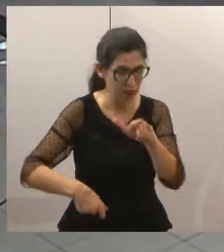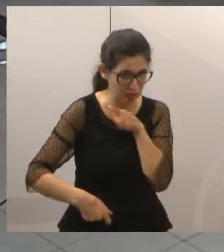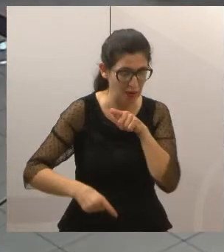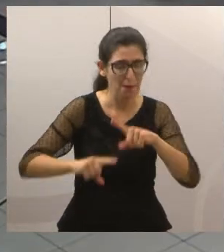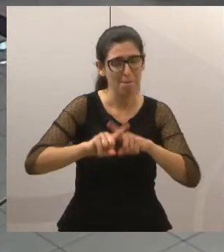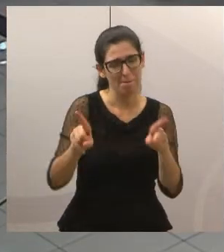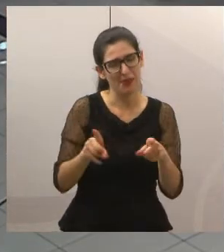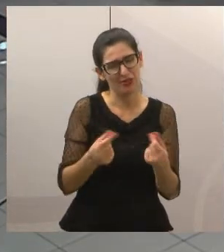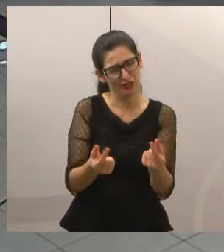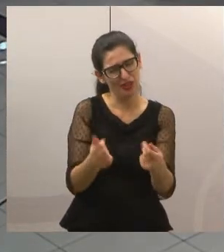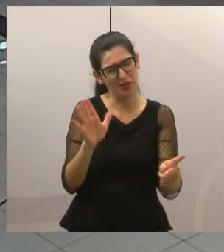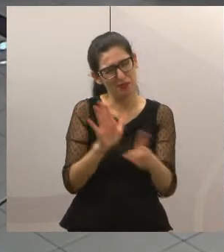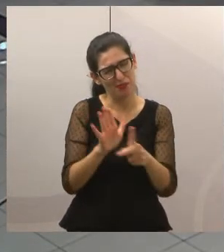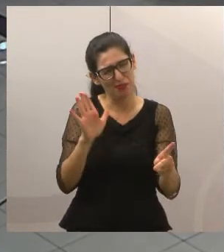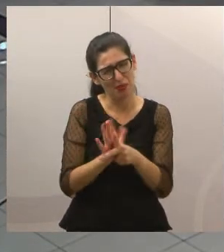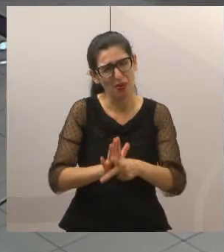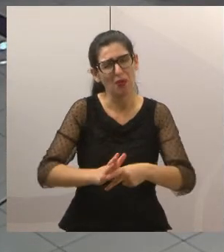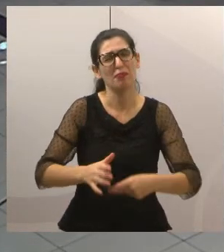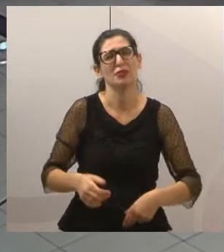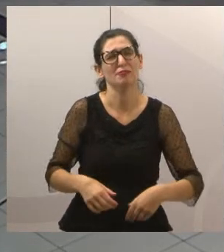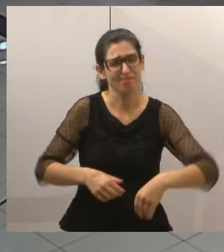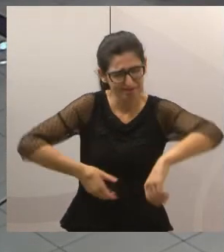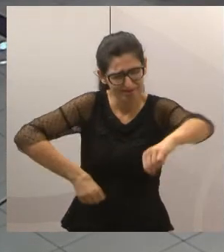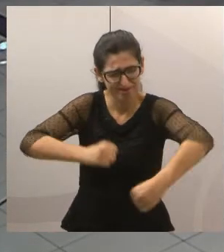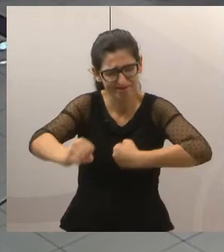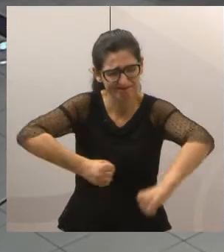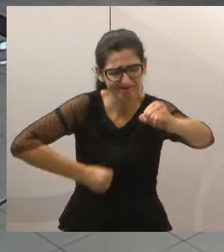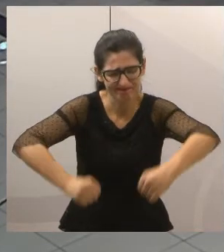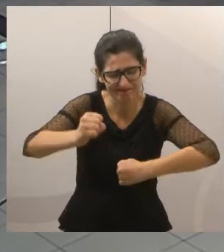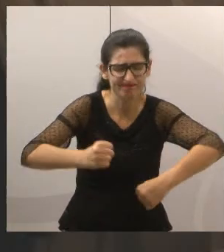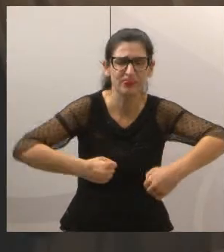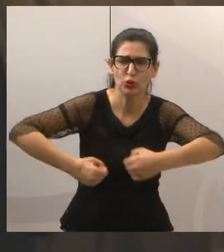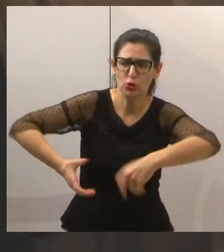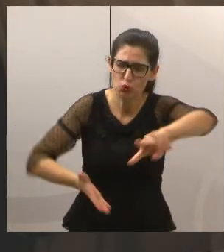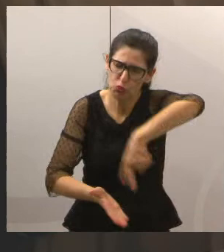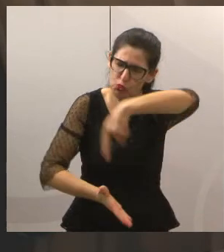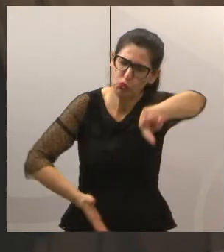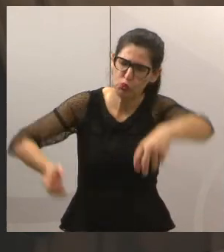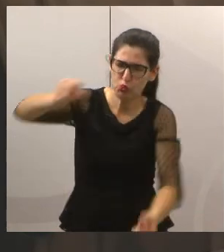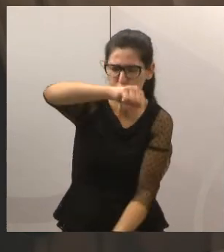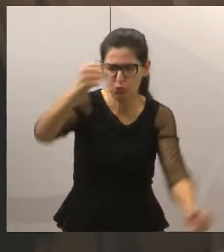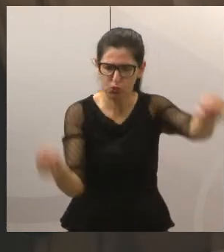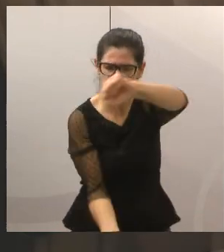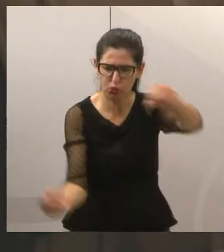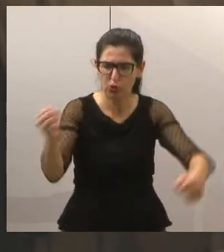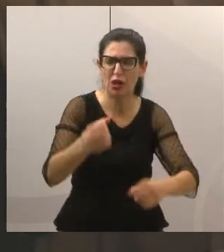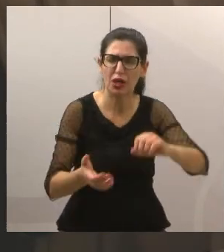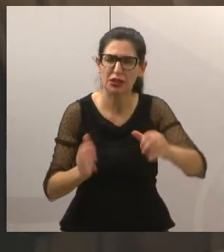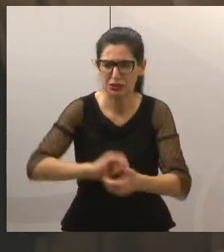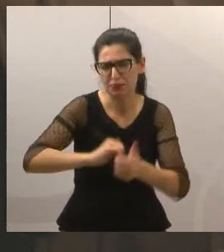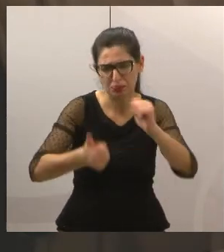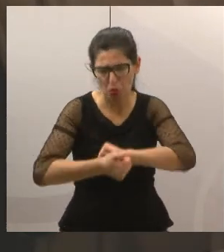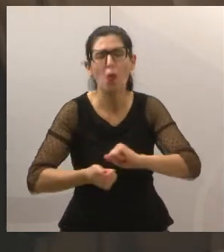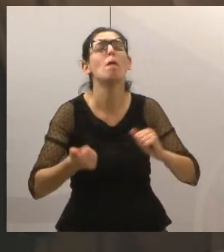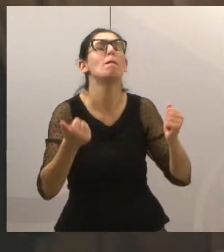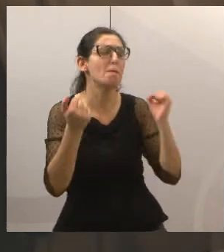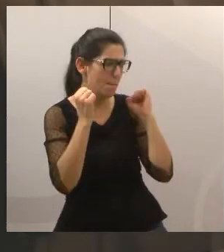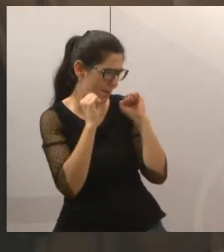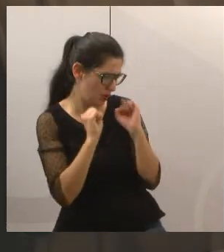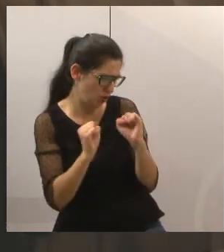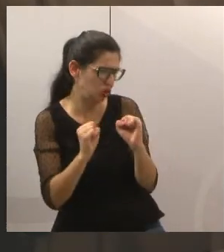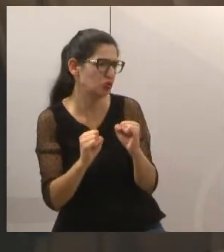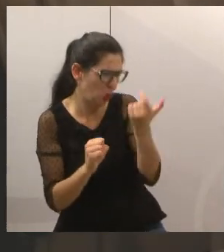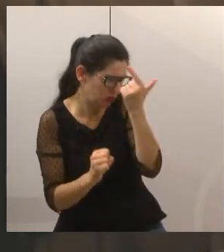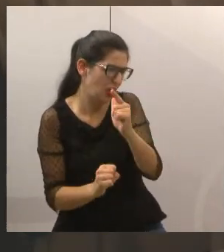Eu também fiz um apontamento de uma pista de caminhada lá no Jardim Paraíso, e eu sei que, se for detalhar aqui, dá